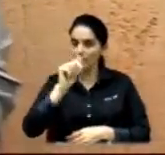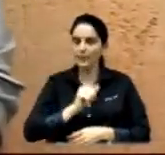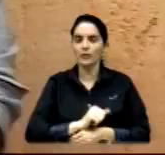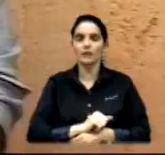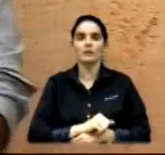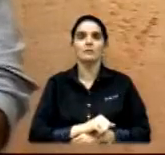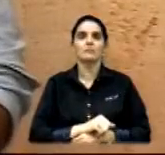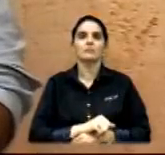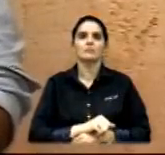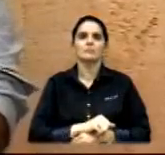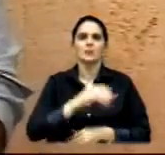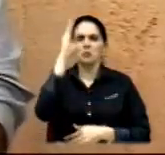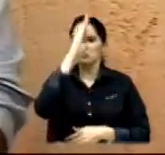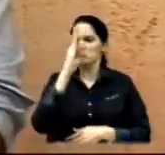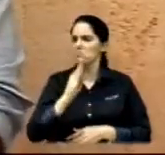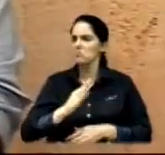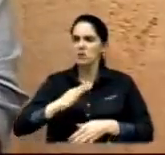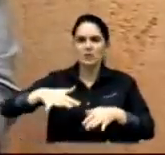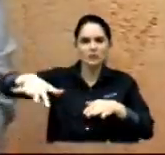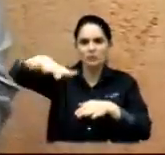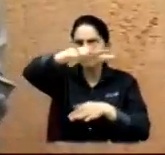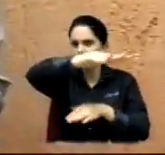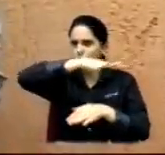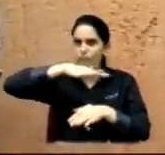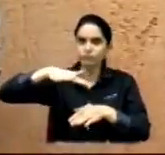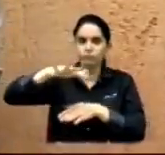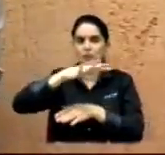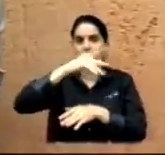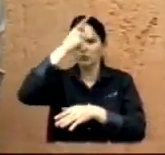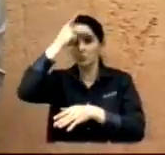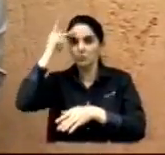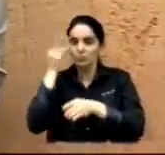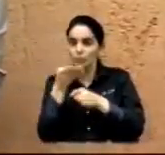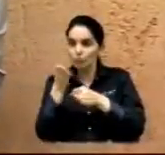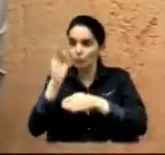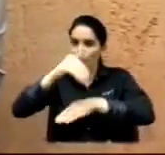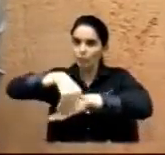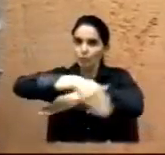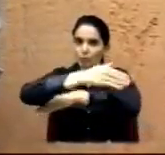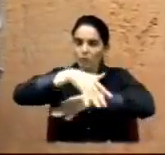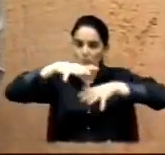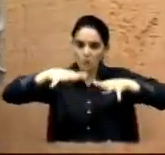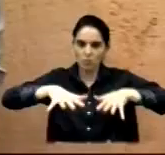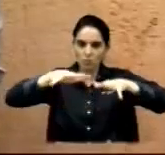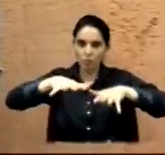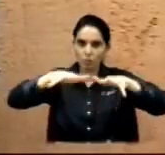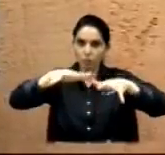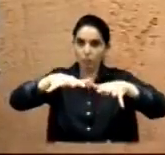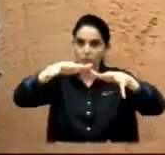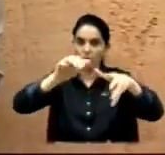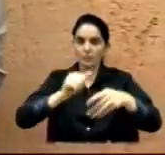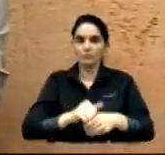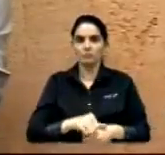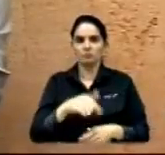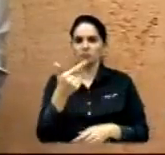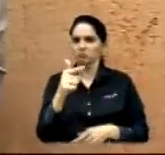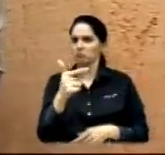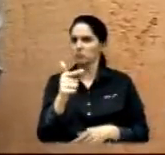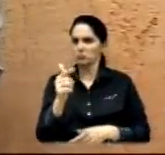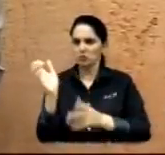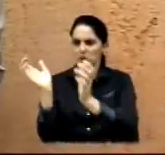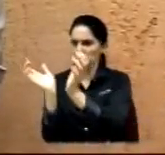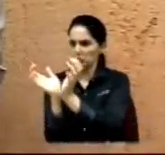Brasil inteiro. E as pessoas que saíram nas ruas foram pessoas que, na grande maioria, não tinha partido, não tinha uma